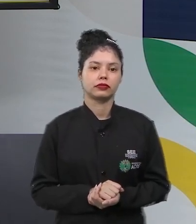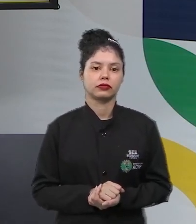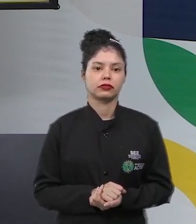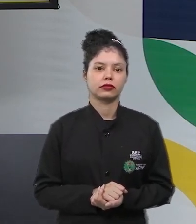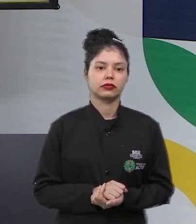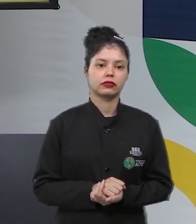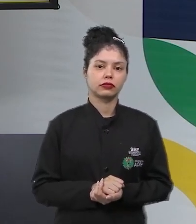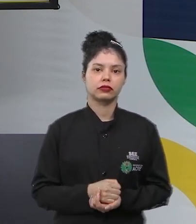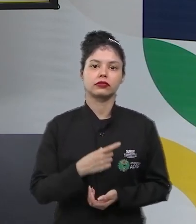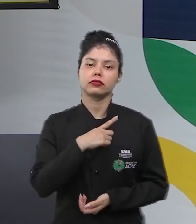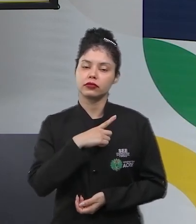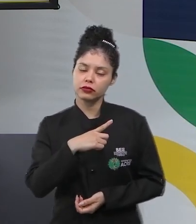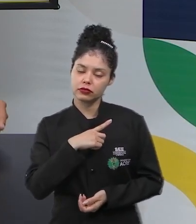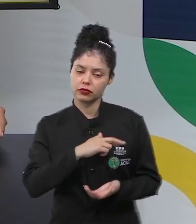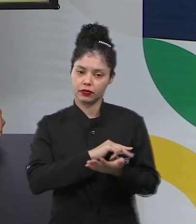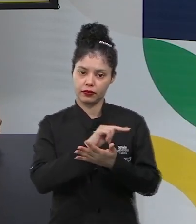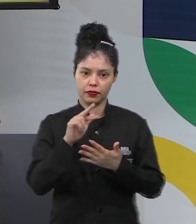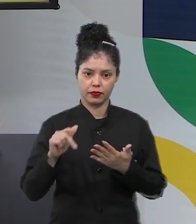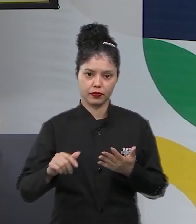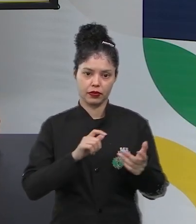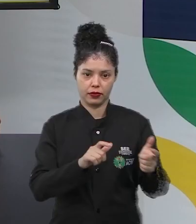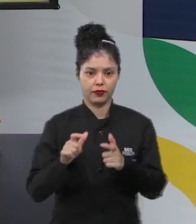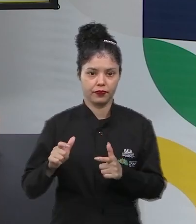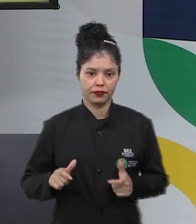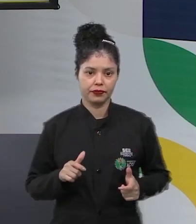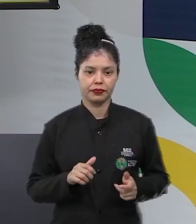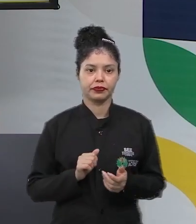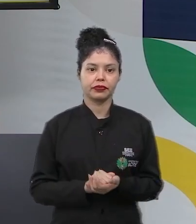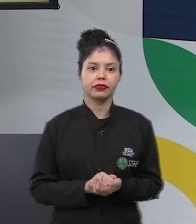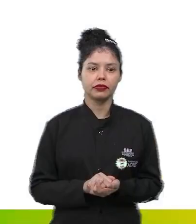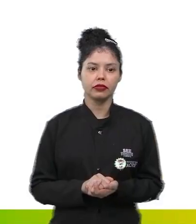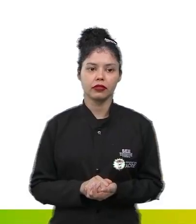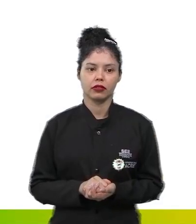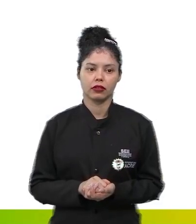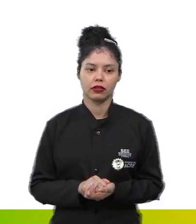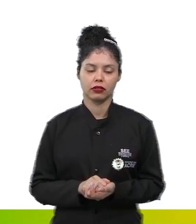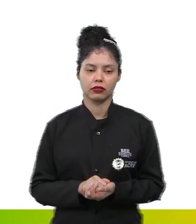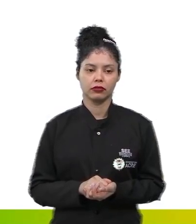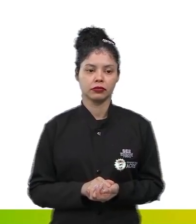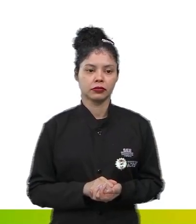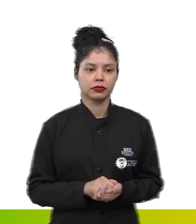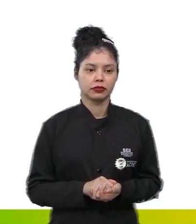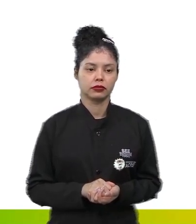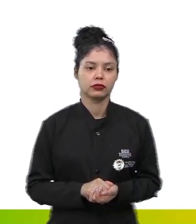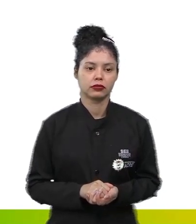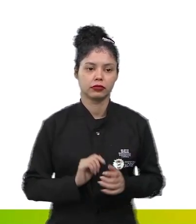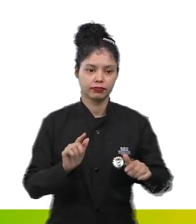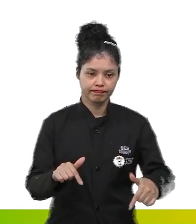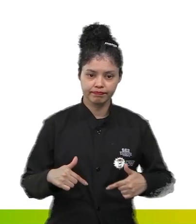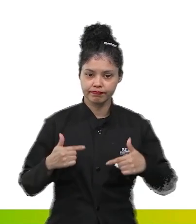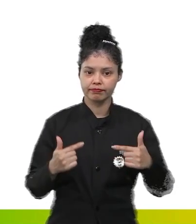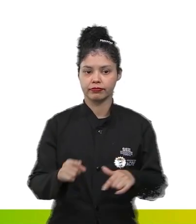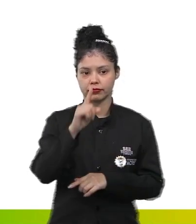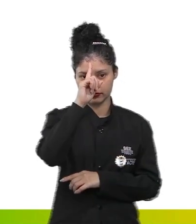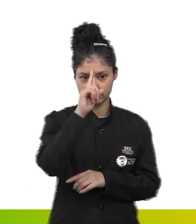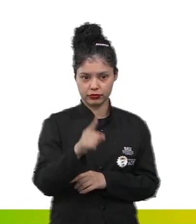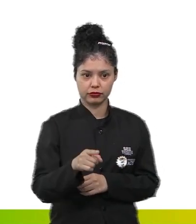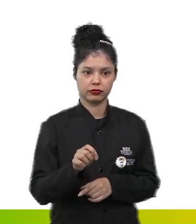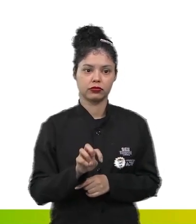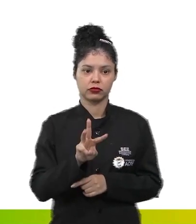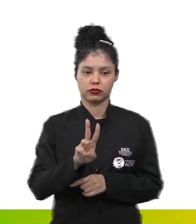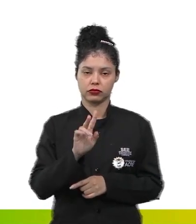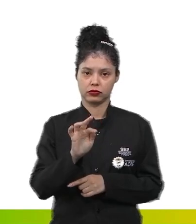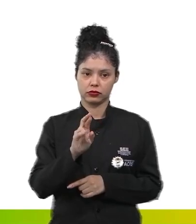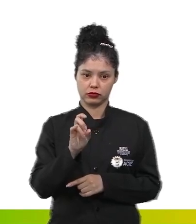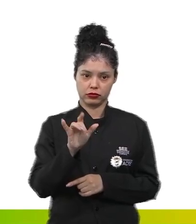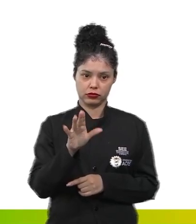a composição de várias colocações de seringa. Então, essa luta, liderada